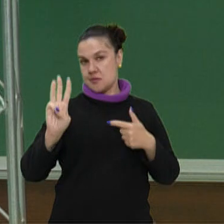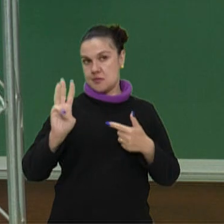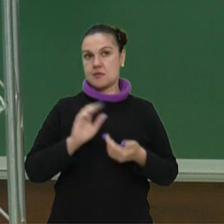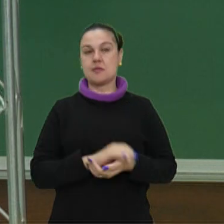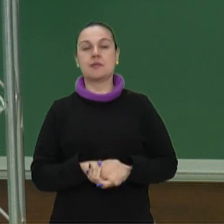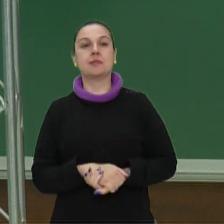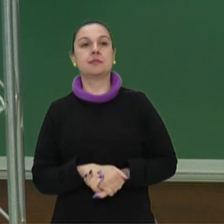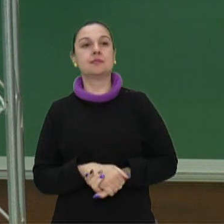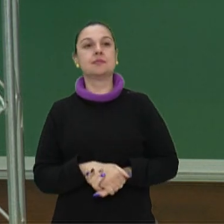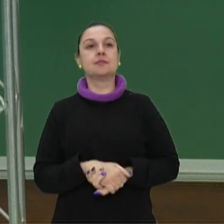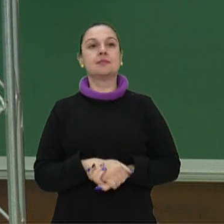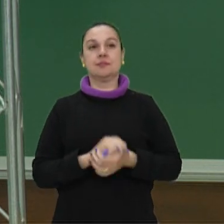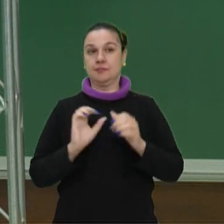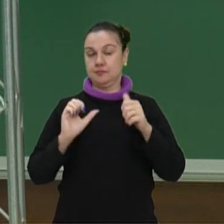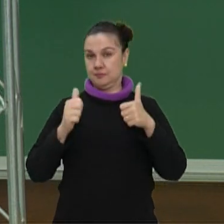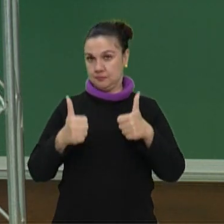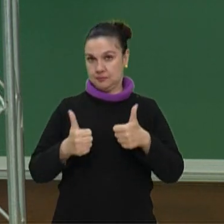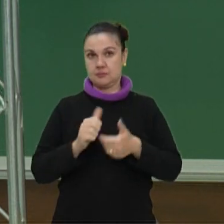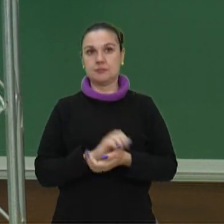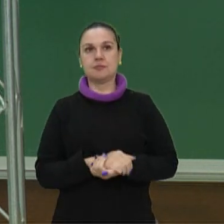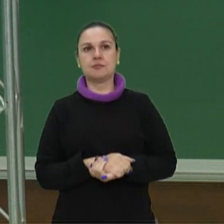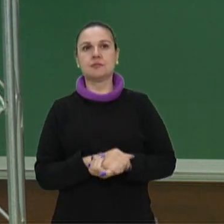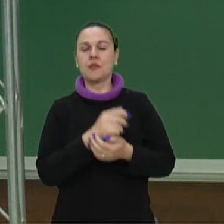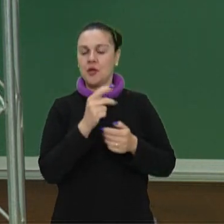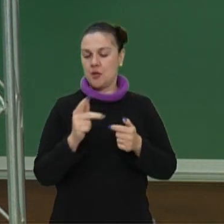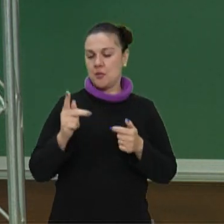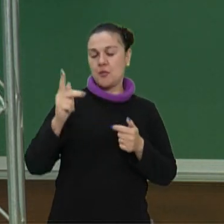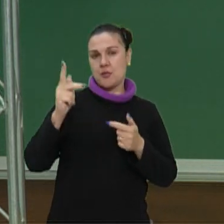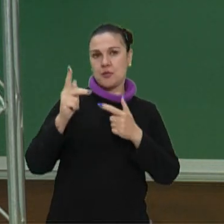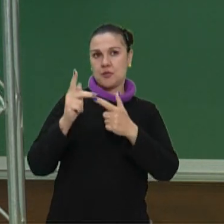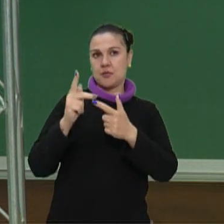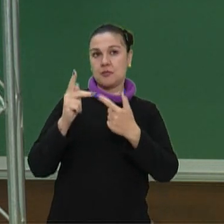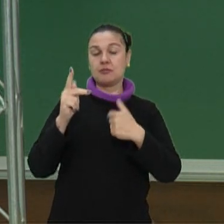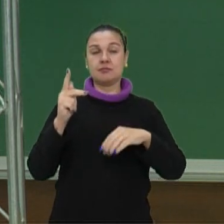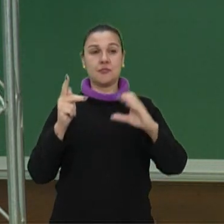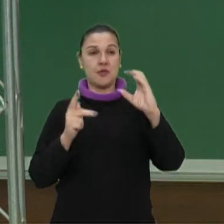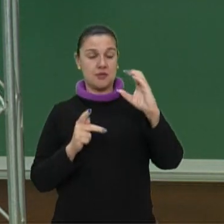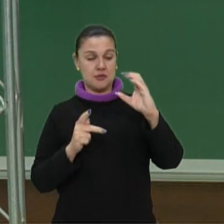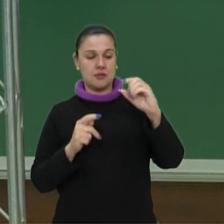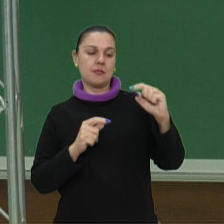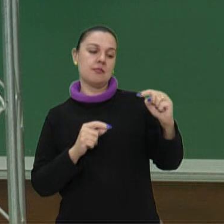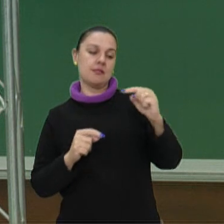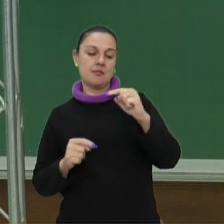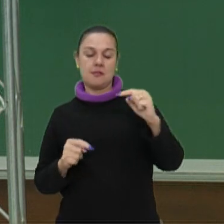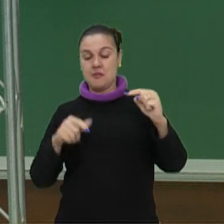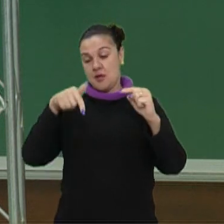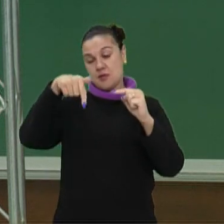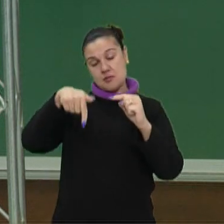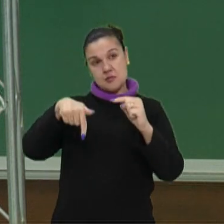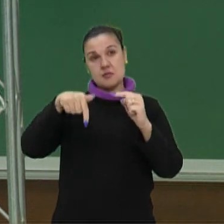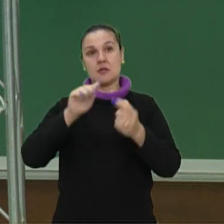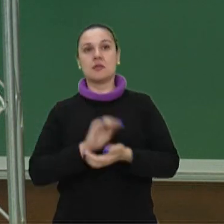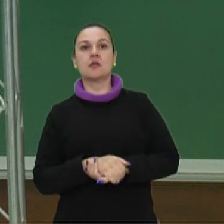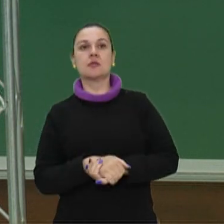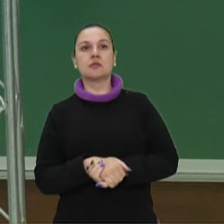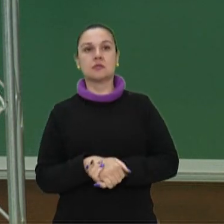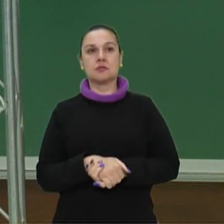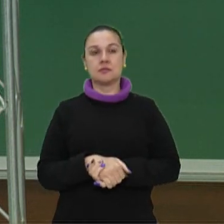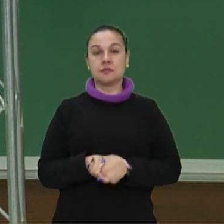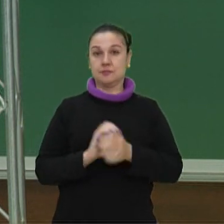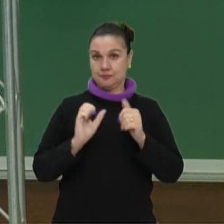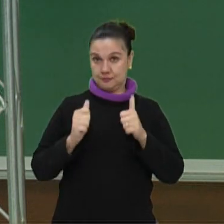é 3, beleza? E o produto? O produto é o c. O c é menos 7, então p vale menos